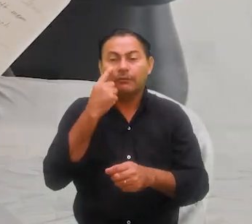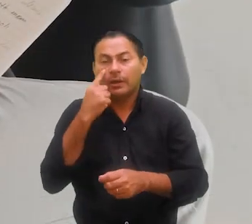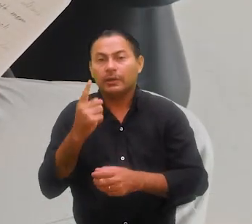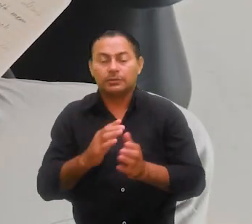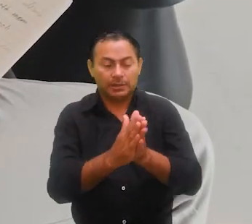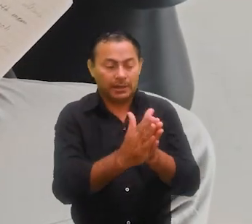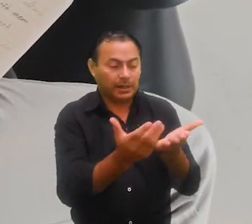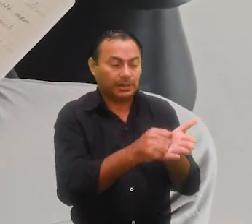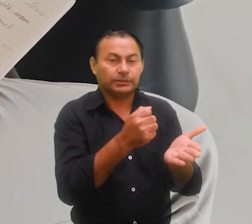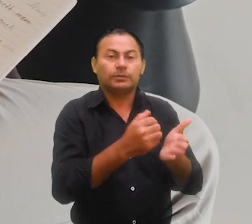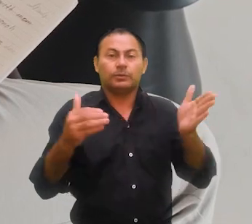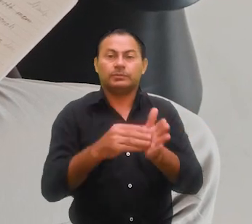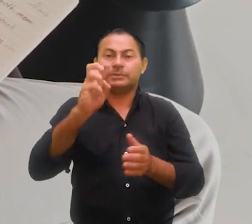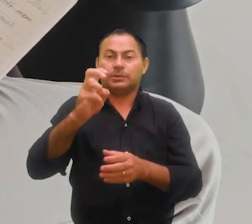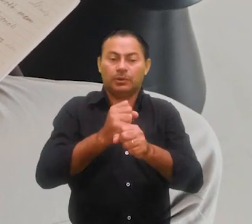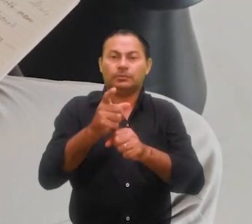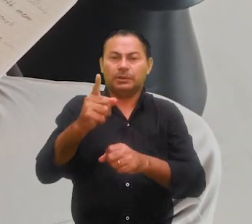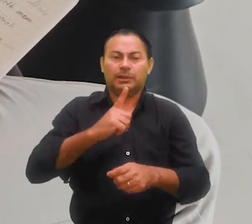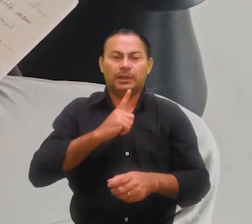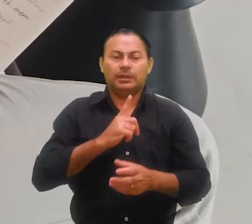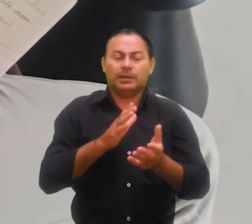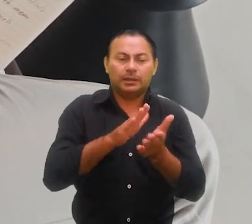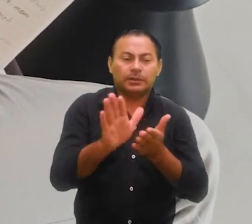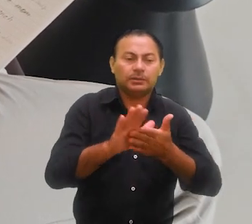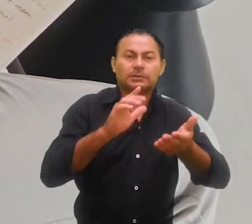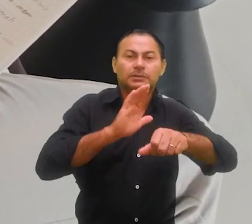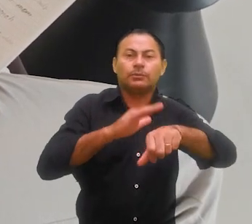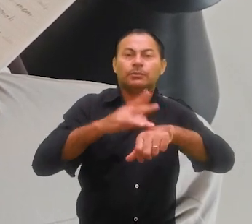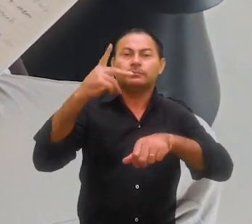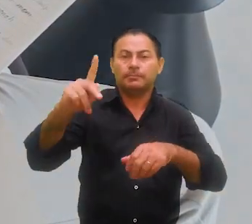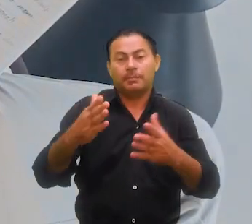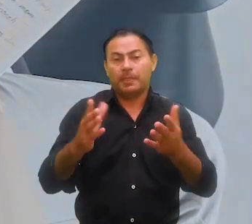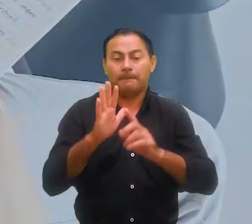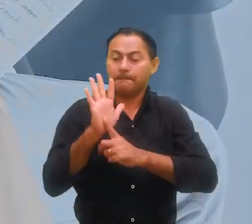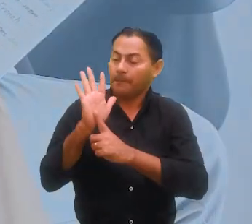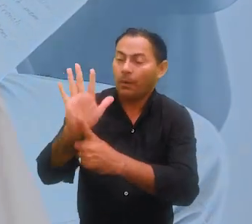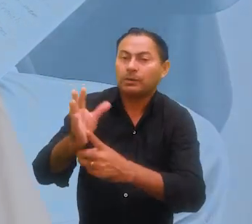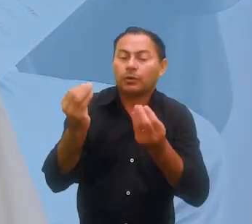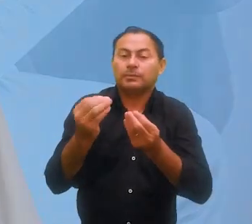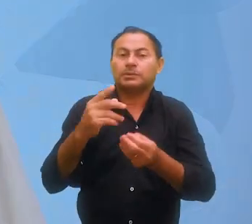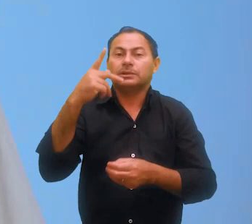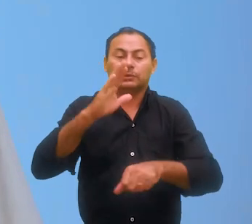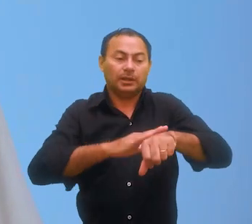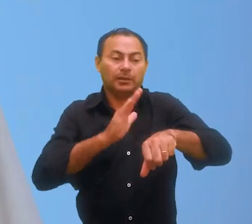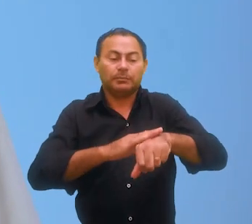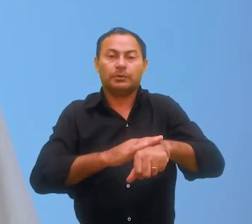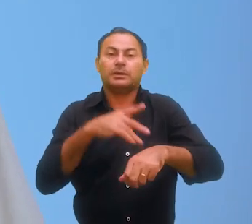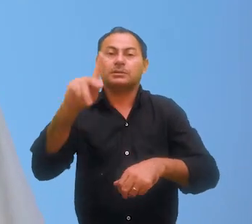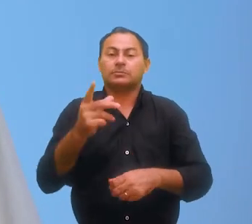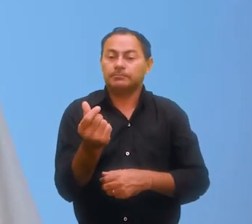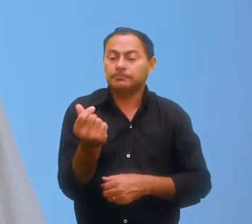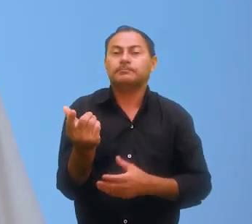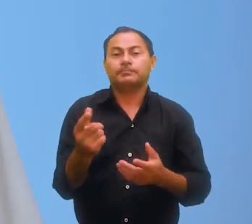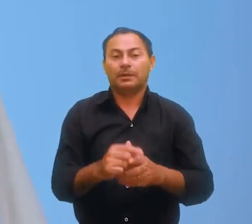traga-me sua agenda dos últimos 5 anos para descobrirmos como você tem gasto o seu tempo. Mostre-me como você tem gastado o